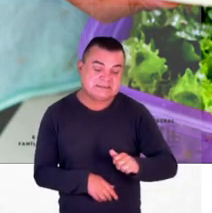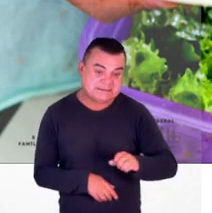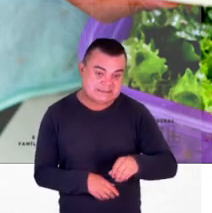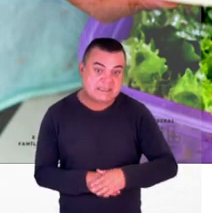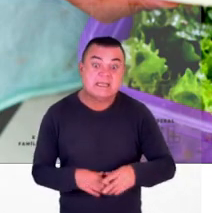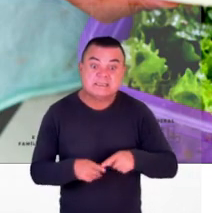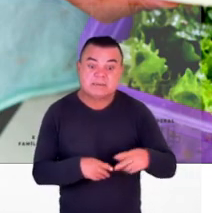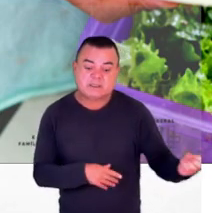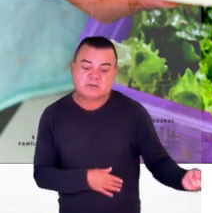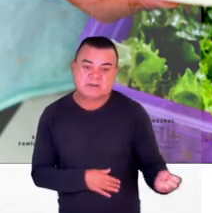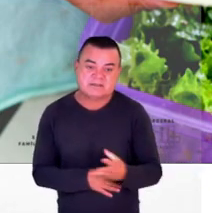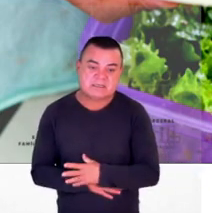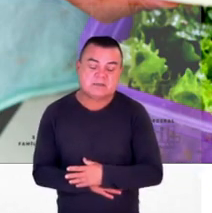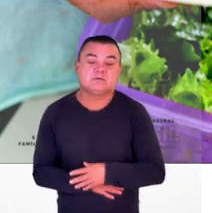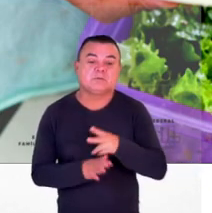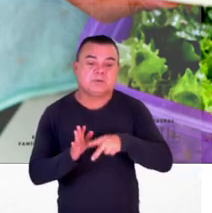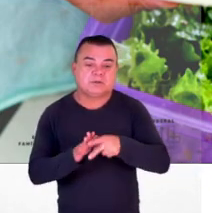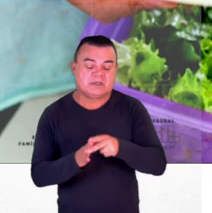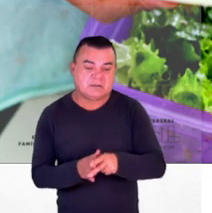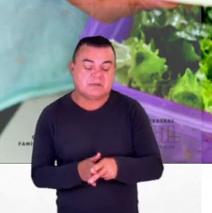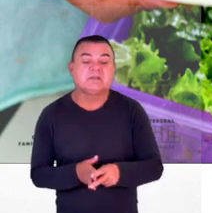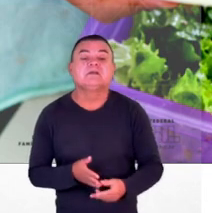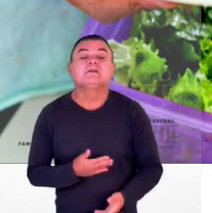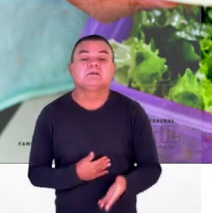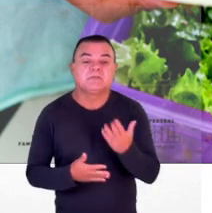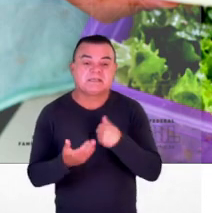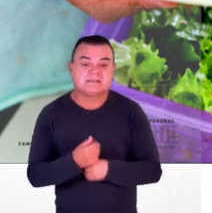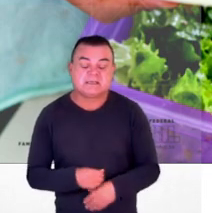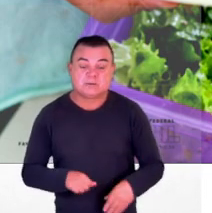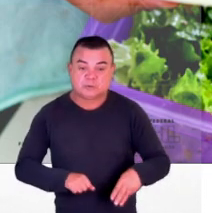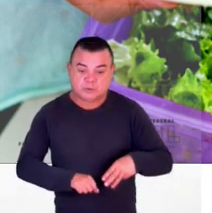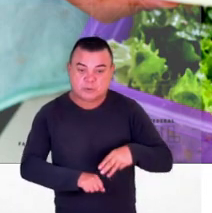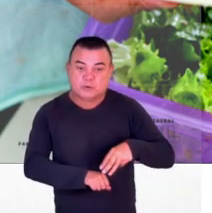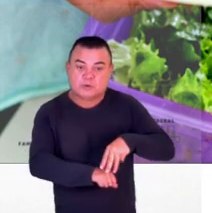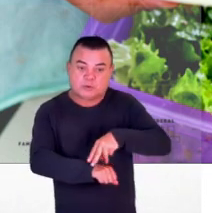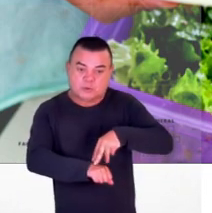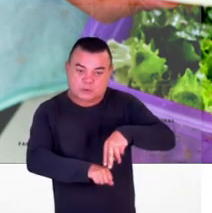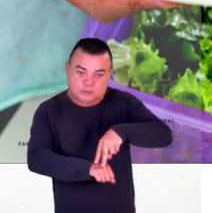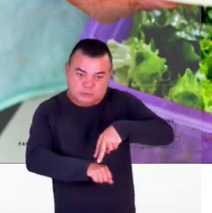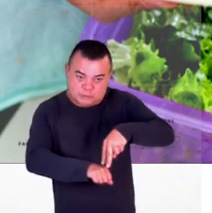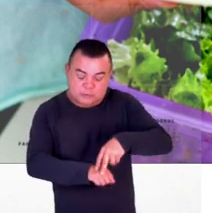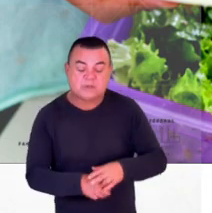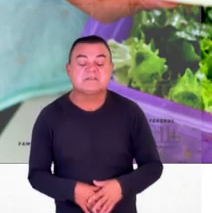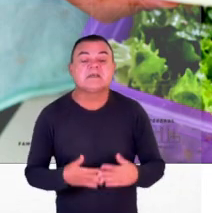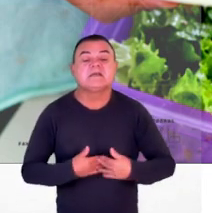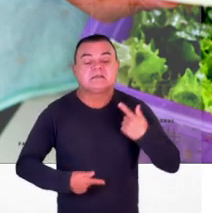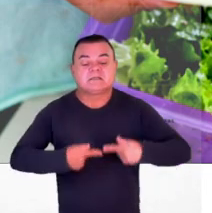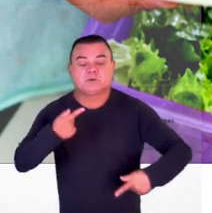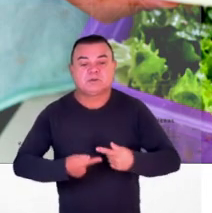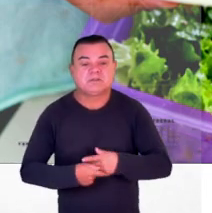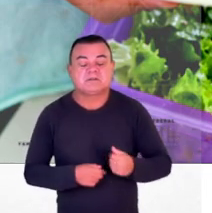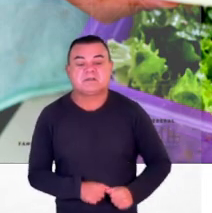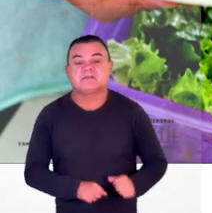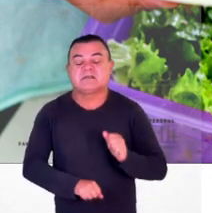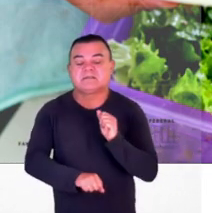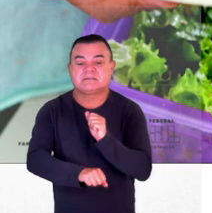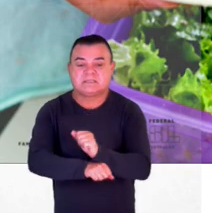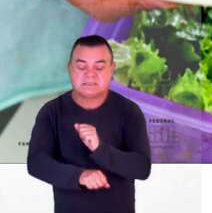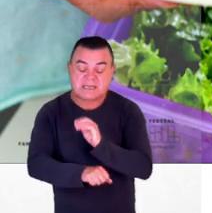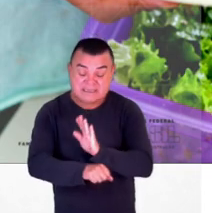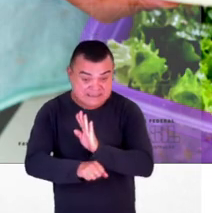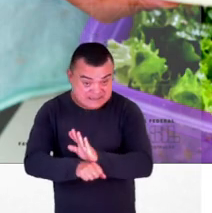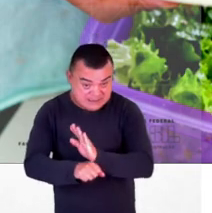inovação do programa de alimentação do suas então inserindo ali também nas políticas de assistência social e fazendo essa